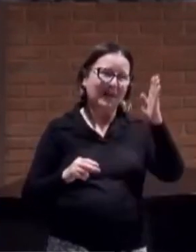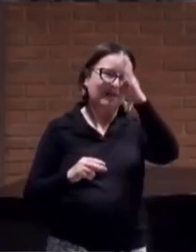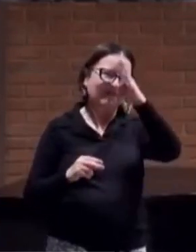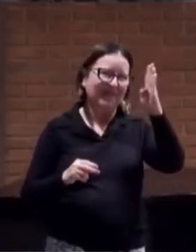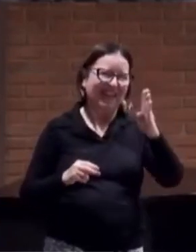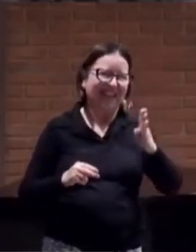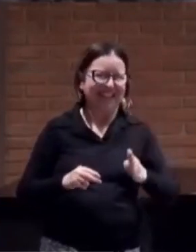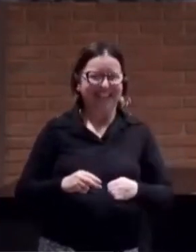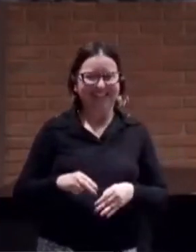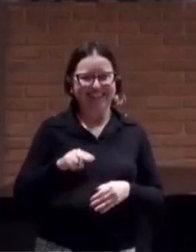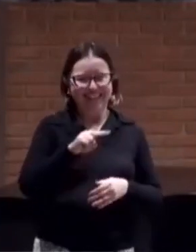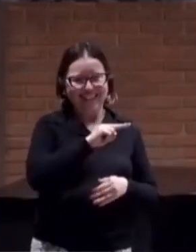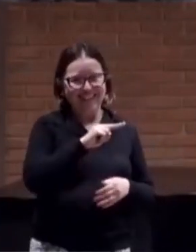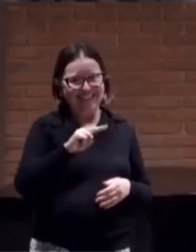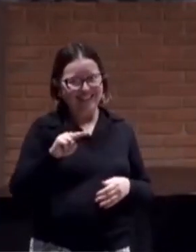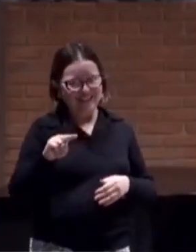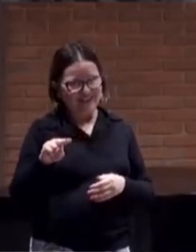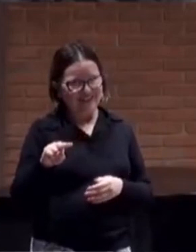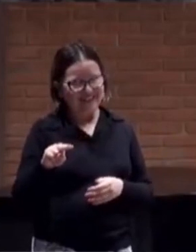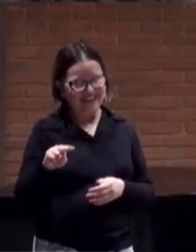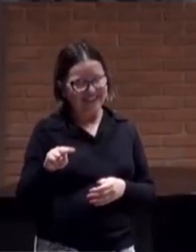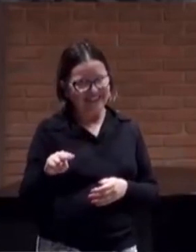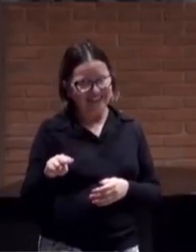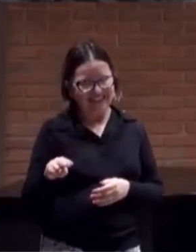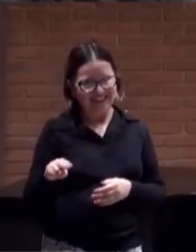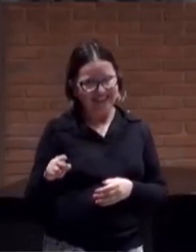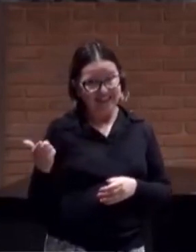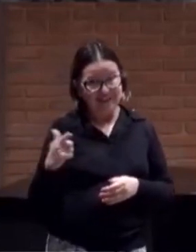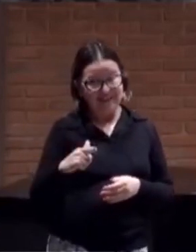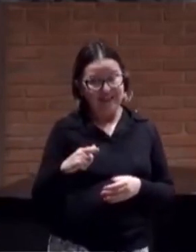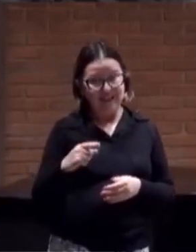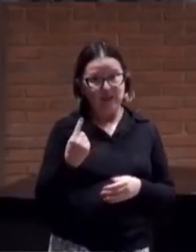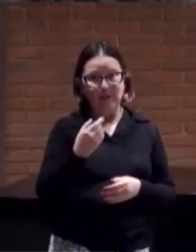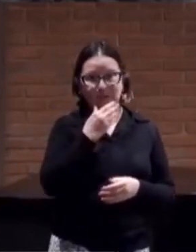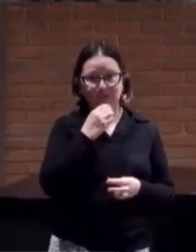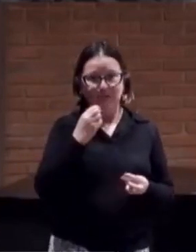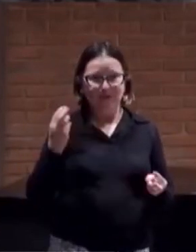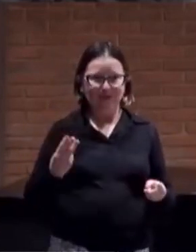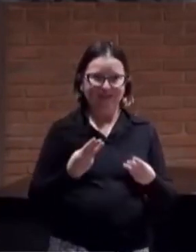nome que vem de um judeu